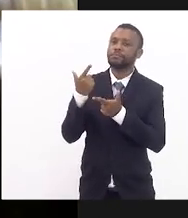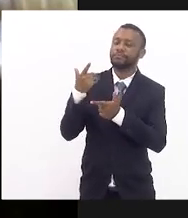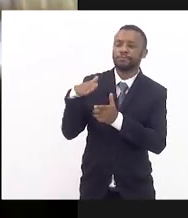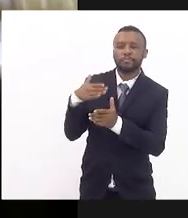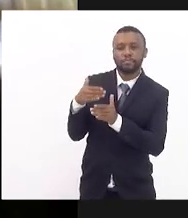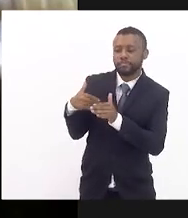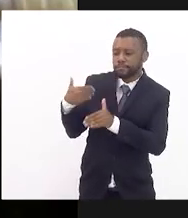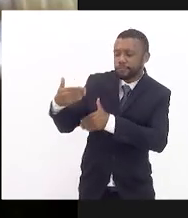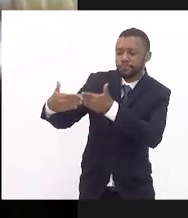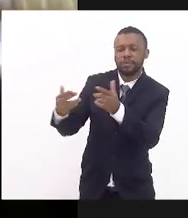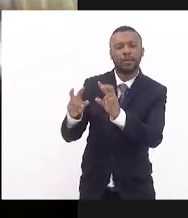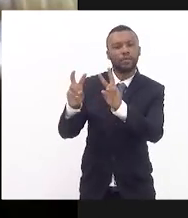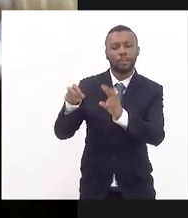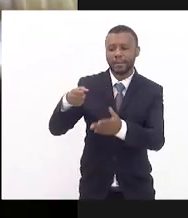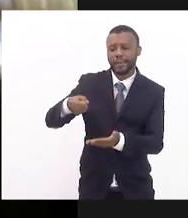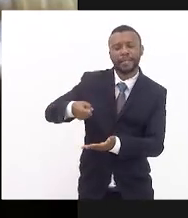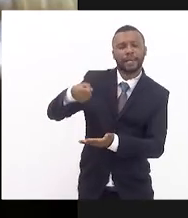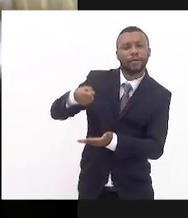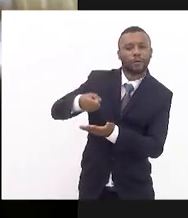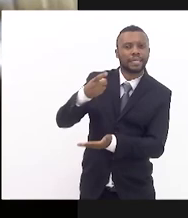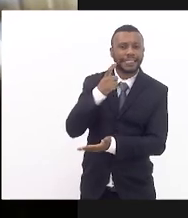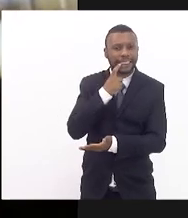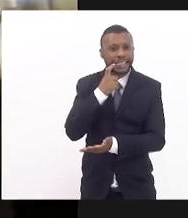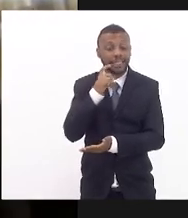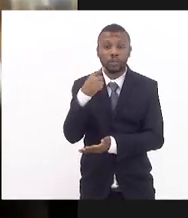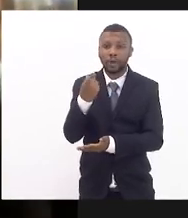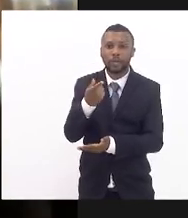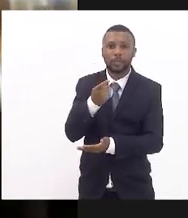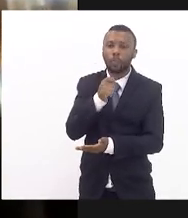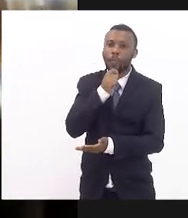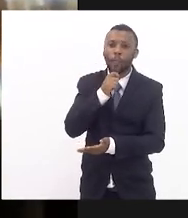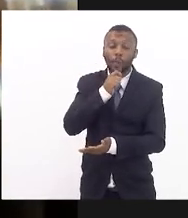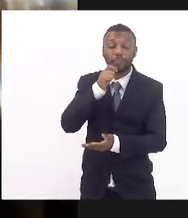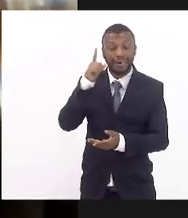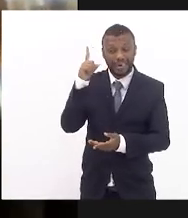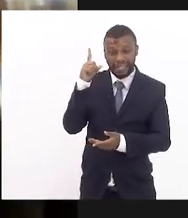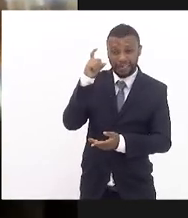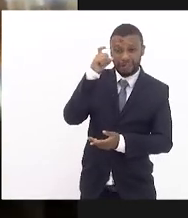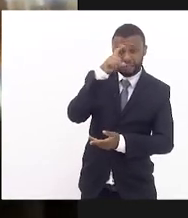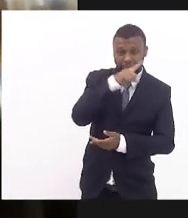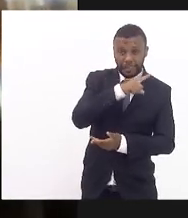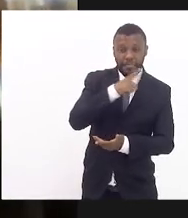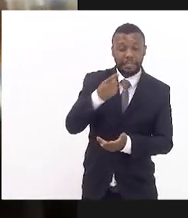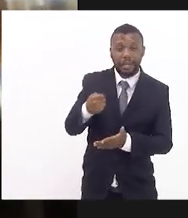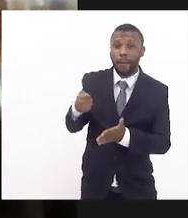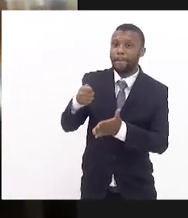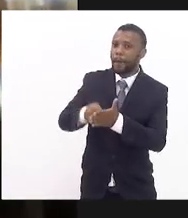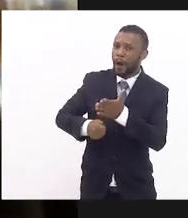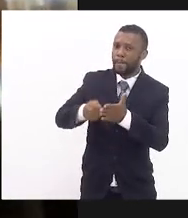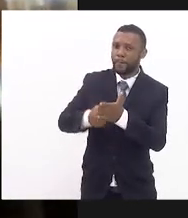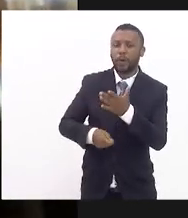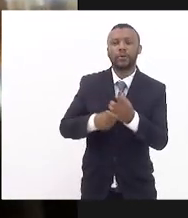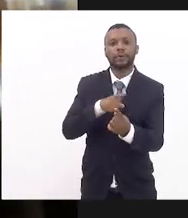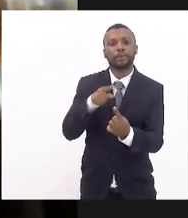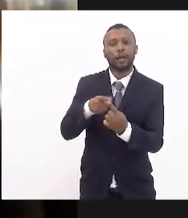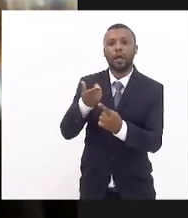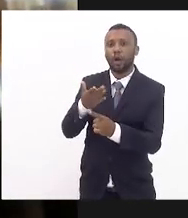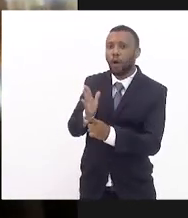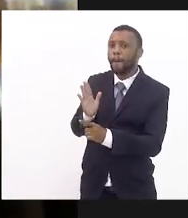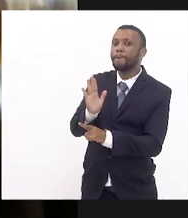não temos nenhuma dificuldade em combater aí e ajudar